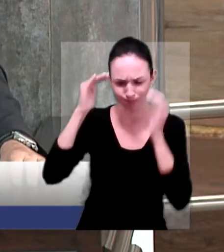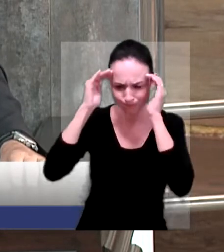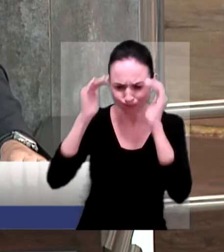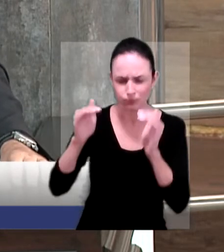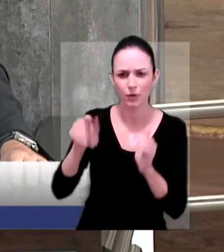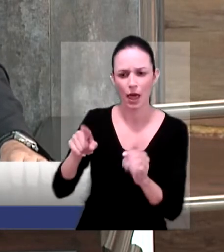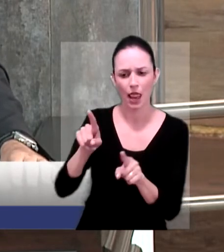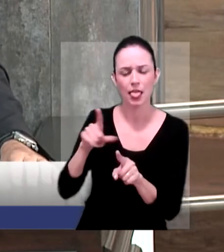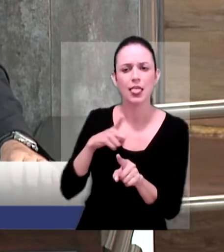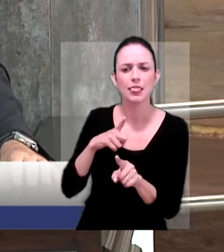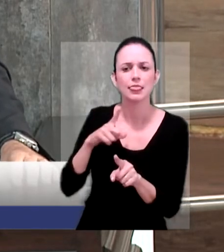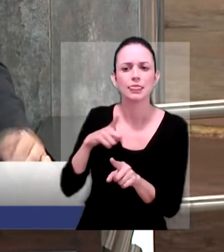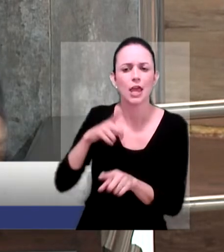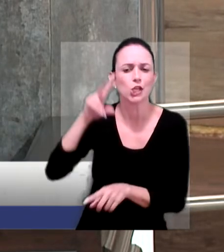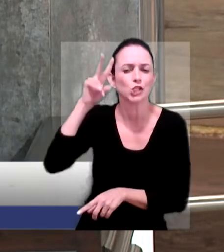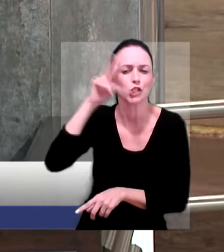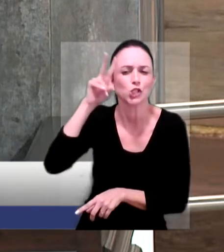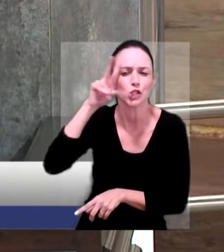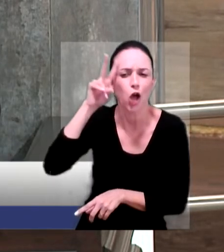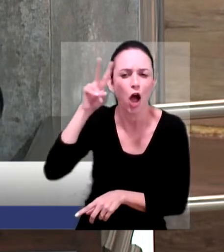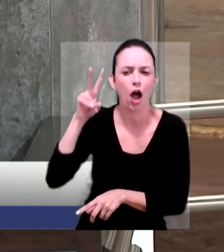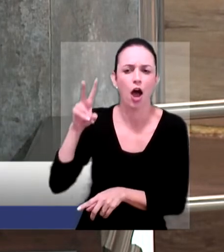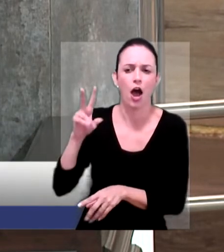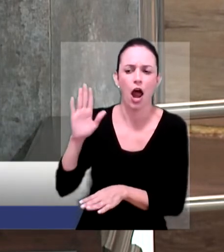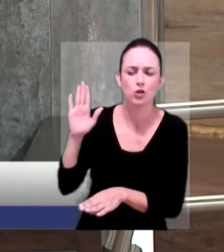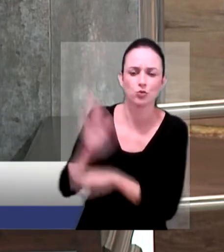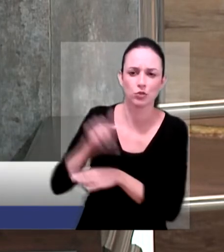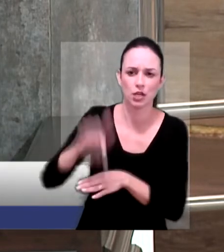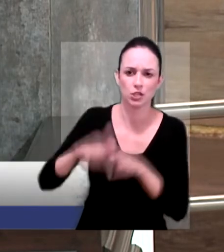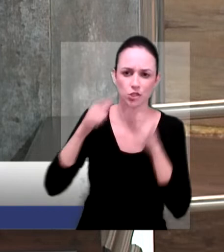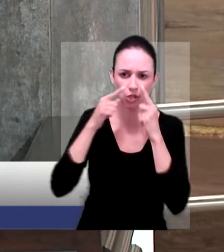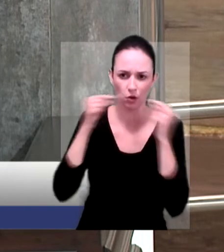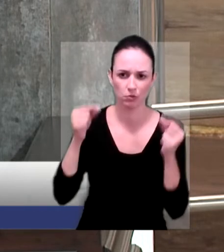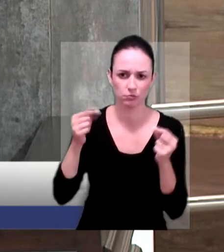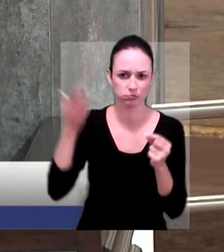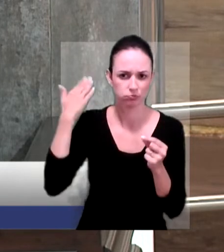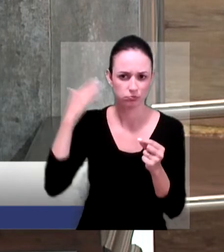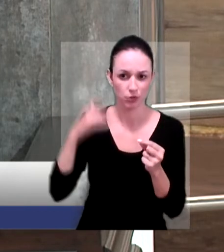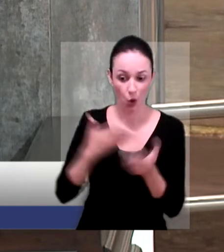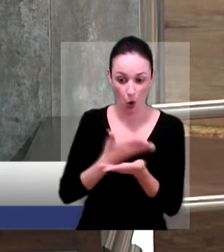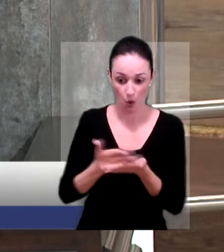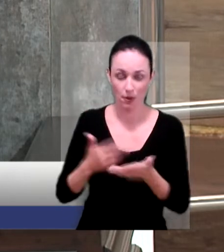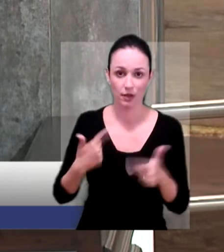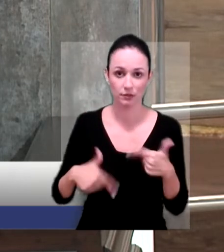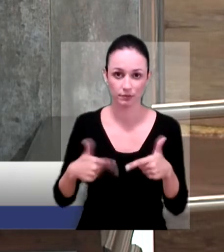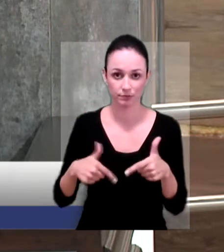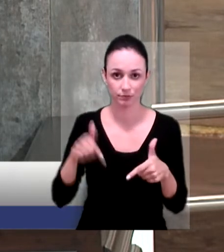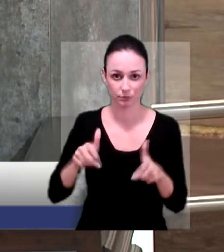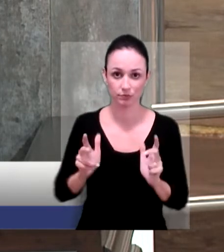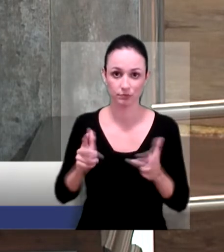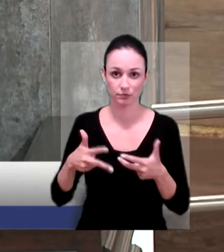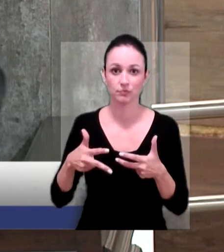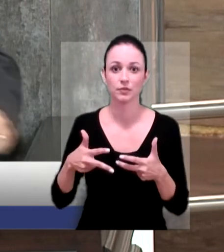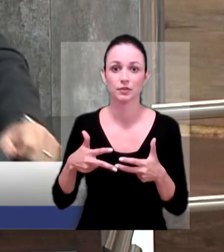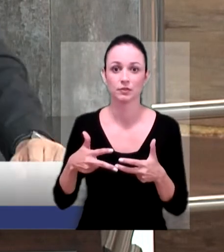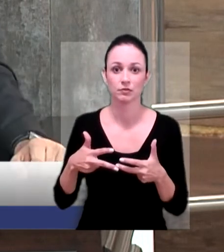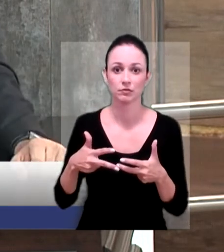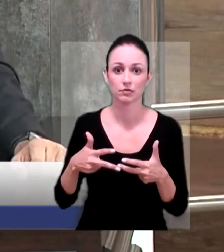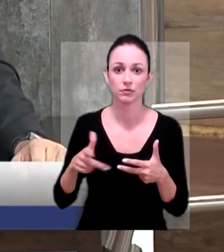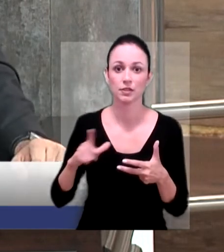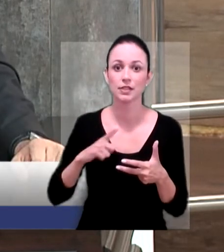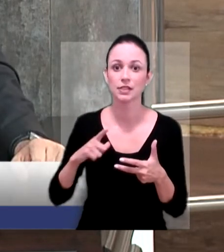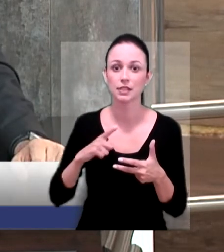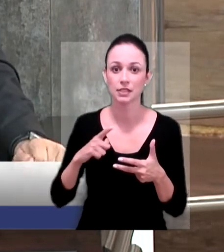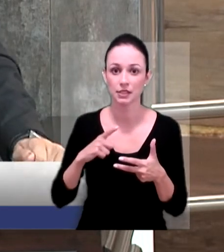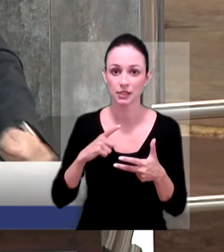de contribuição, para que, ao início dos trabalhos, a Câmara possa ter suas sessões e horários